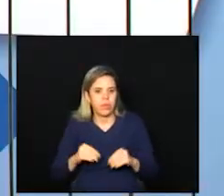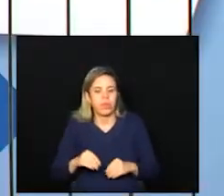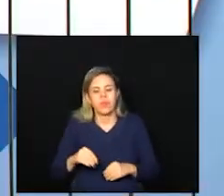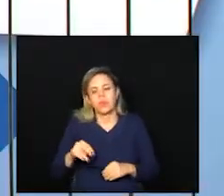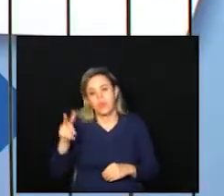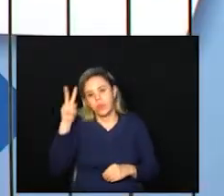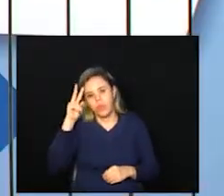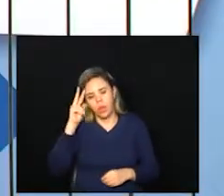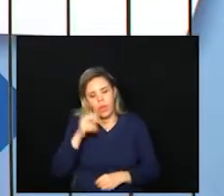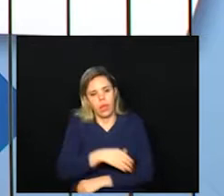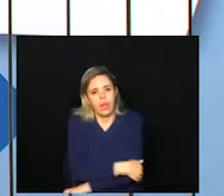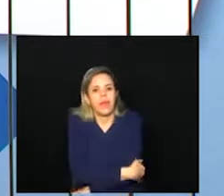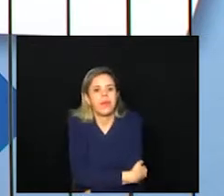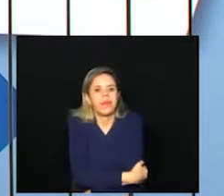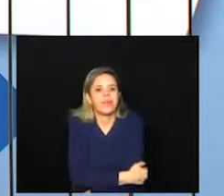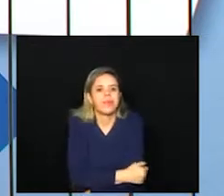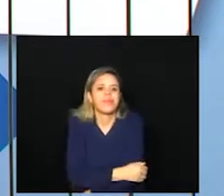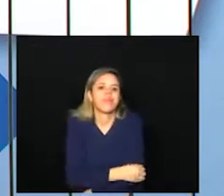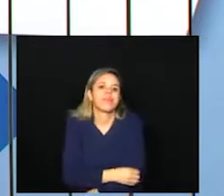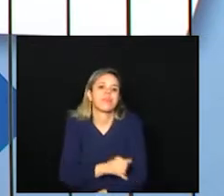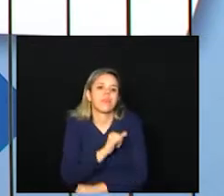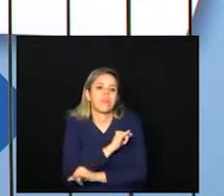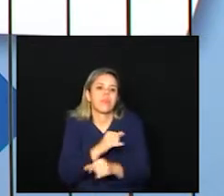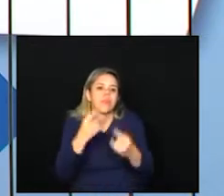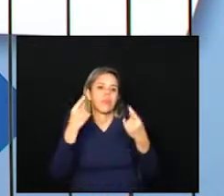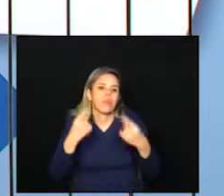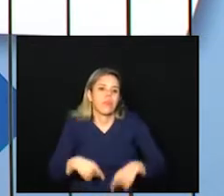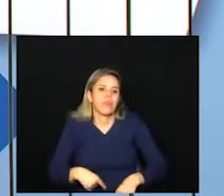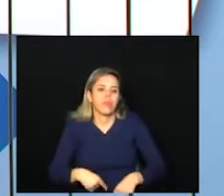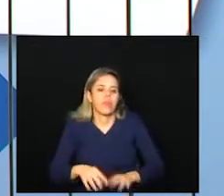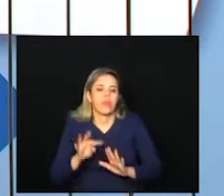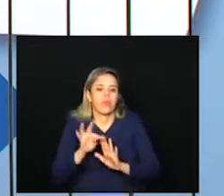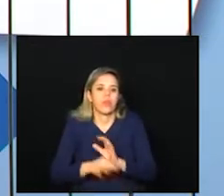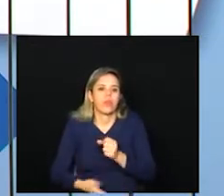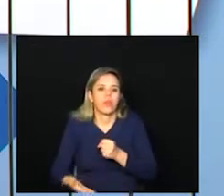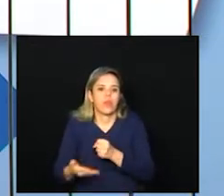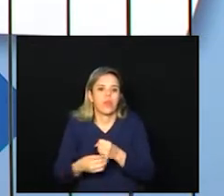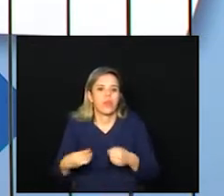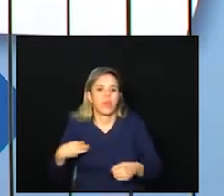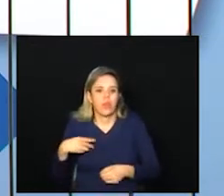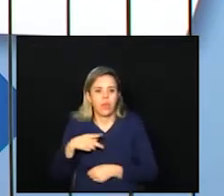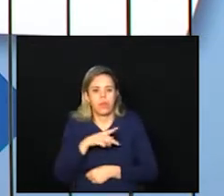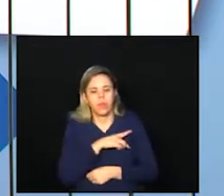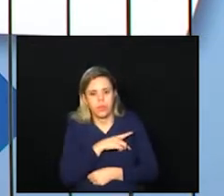desta segunda-feira e protesta contra o texto base da medida provisória